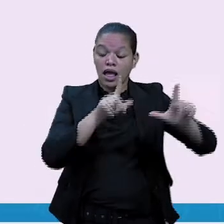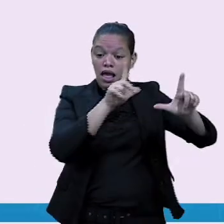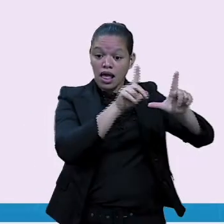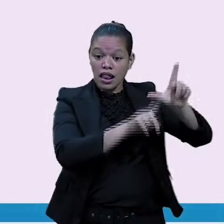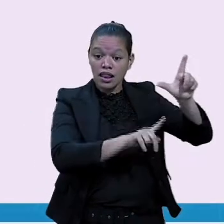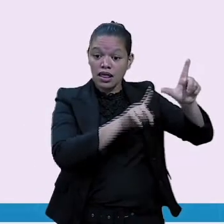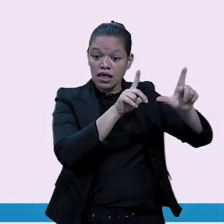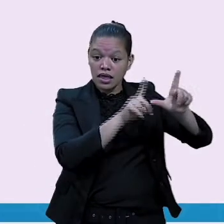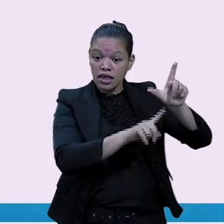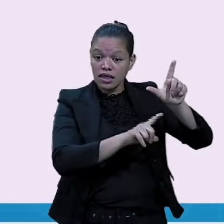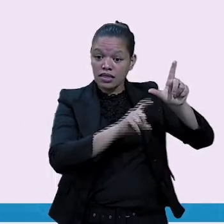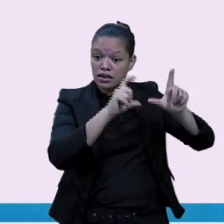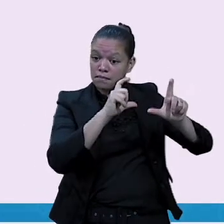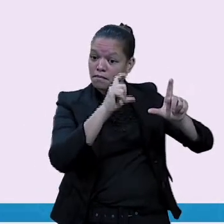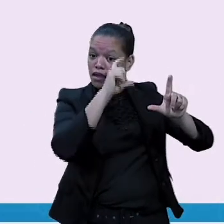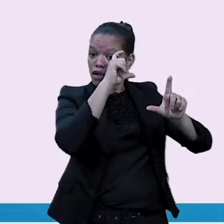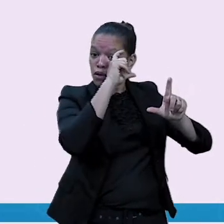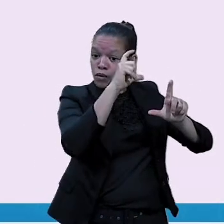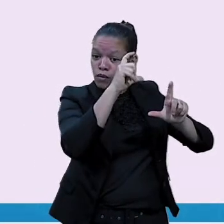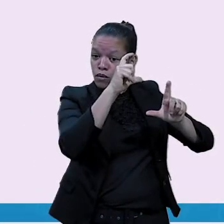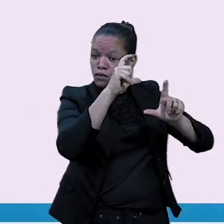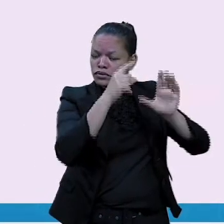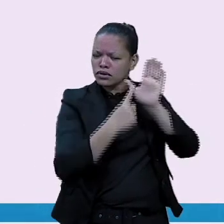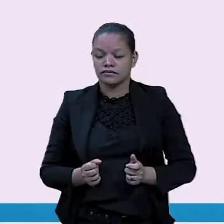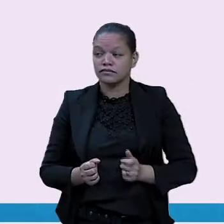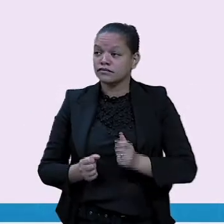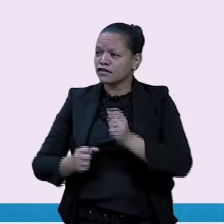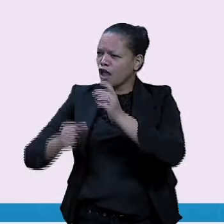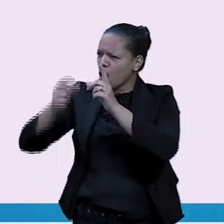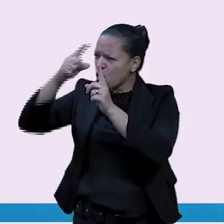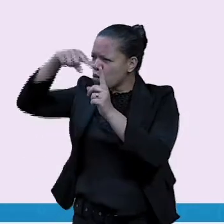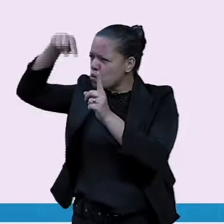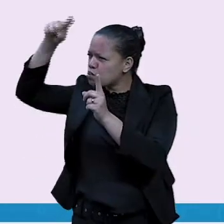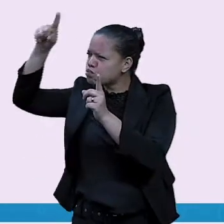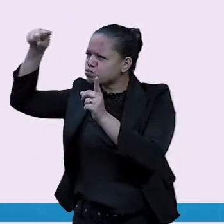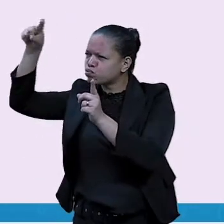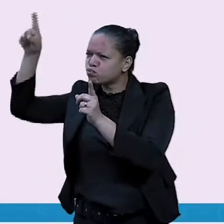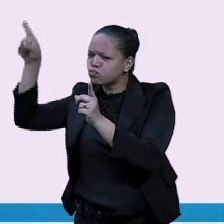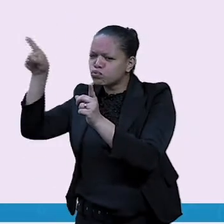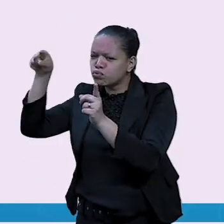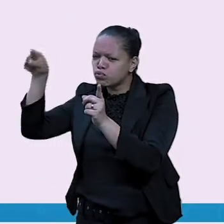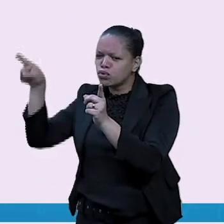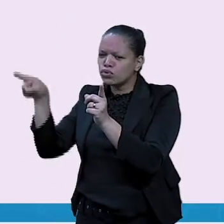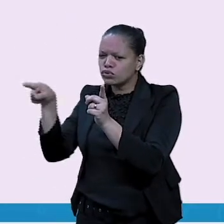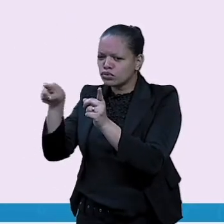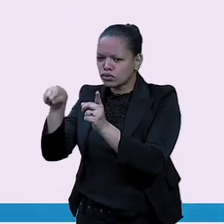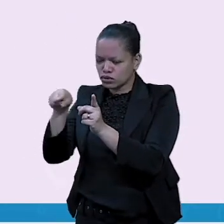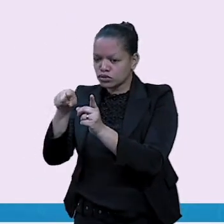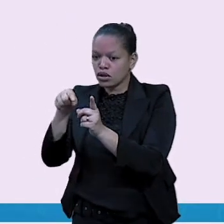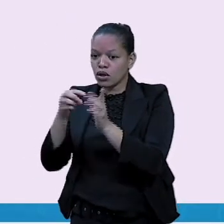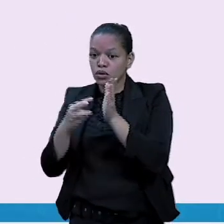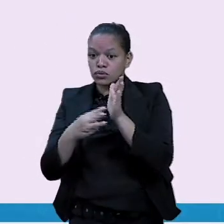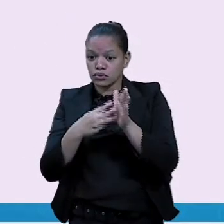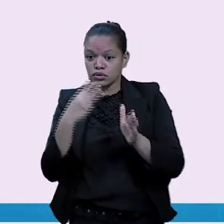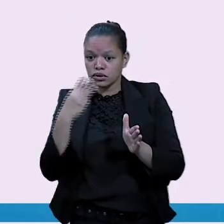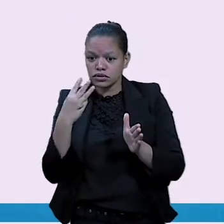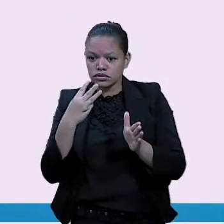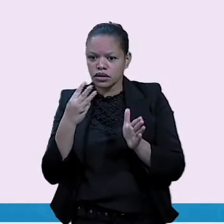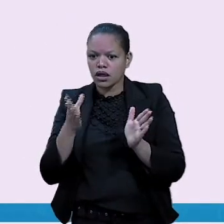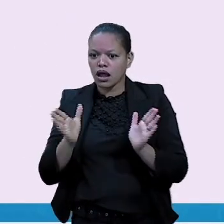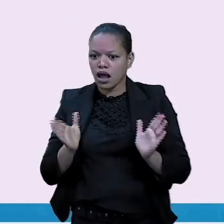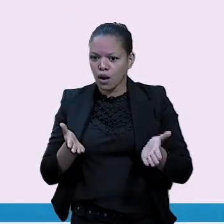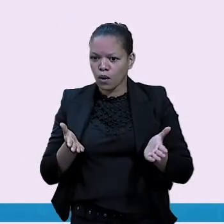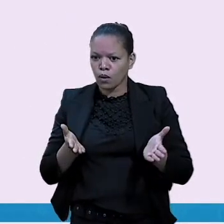que alguém está gritando. Agora, o terceiro balão. Preste atenção aqui, o balão